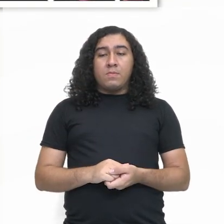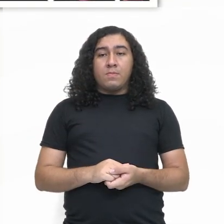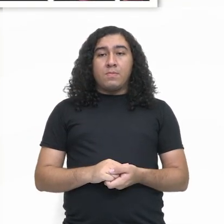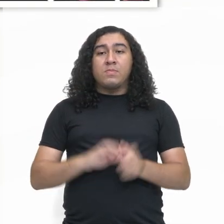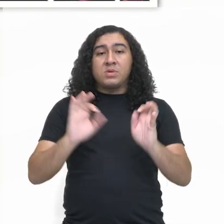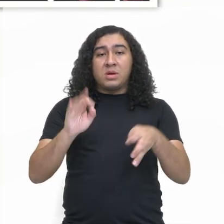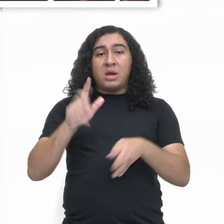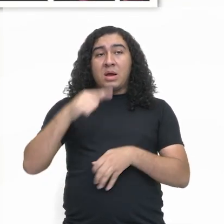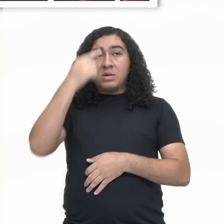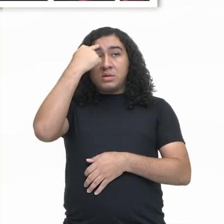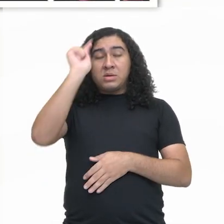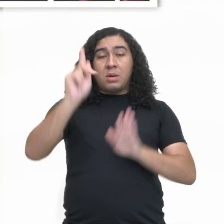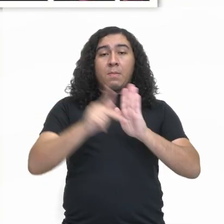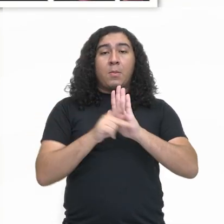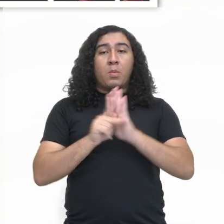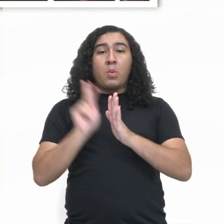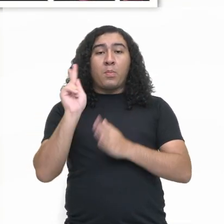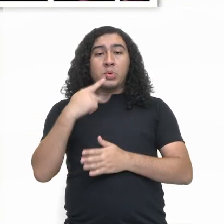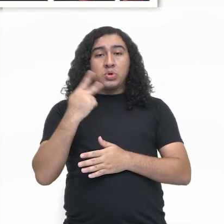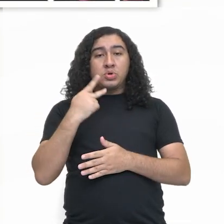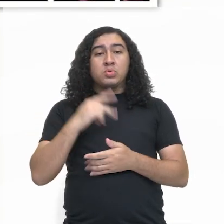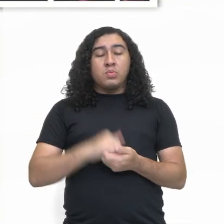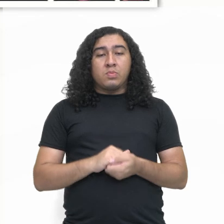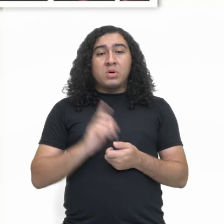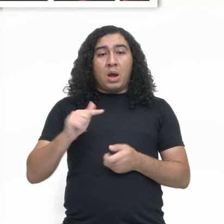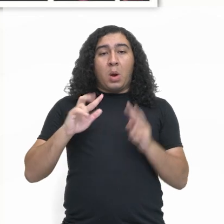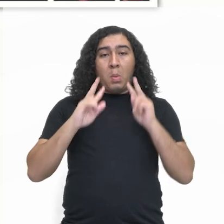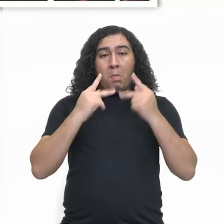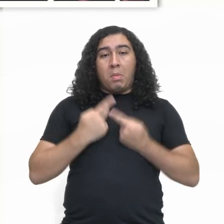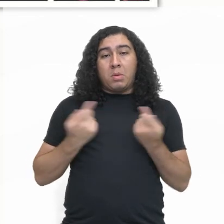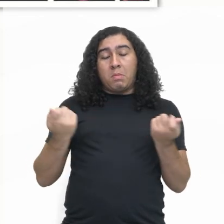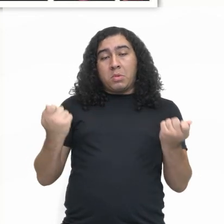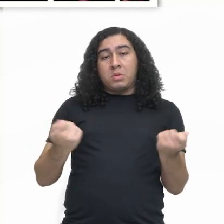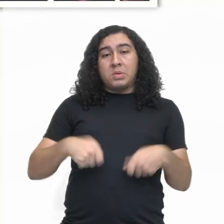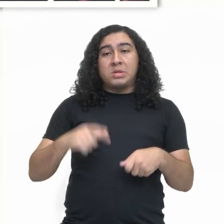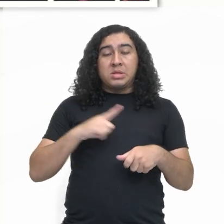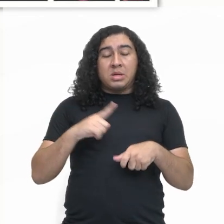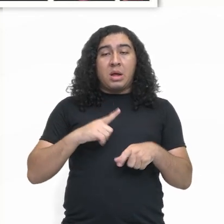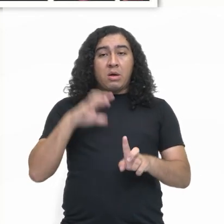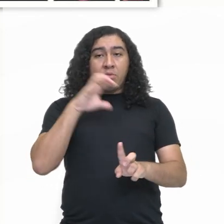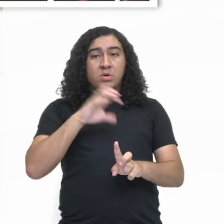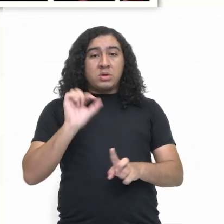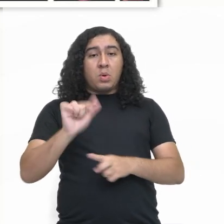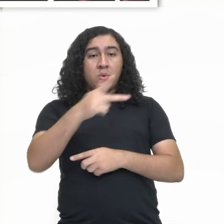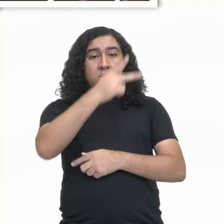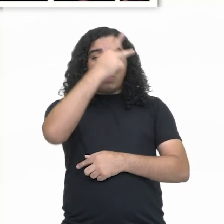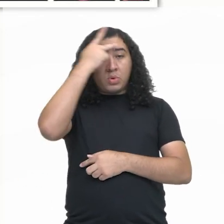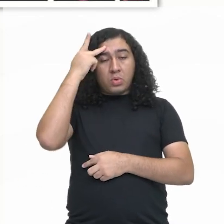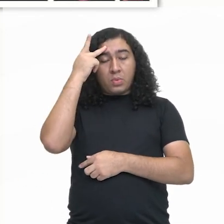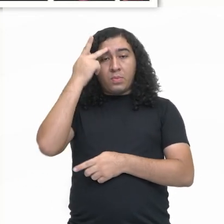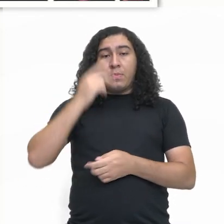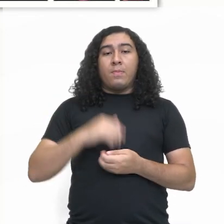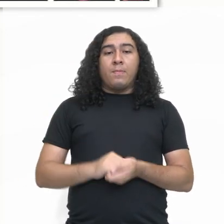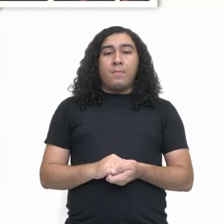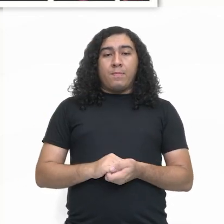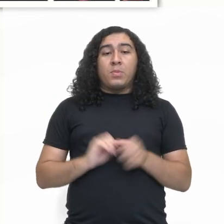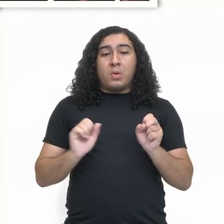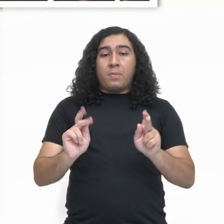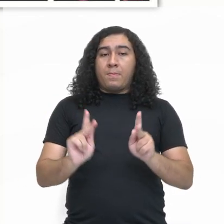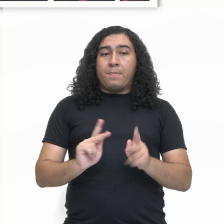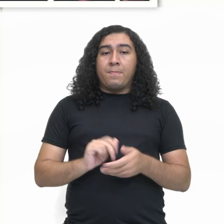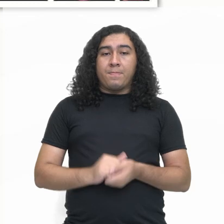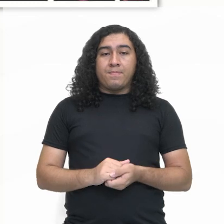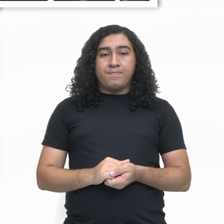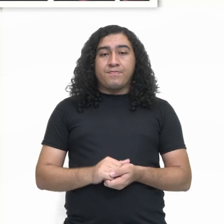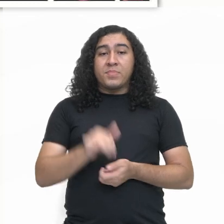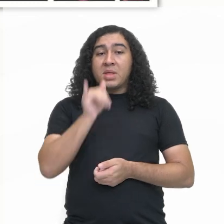ideia do poder político. O poder que um homem pode exercer sobre outros, sobre outros, tá bom?